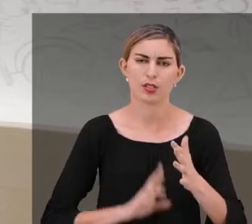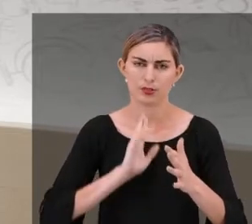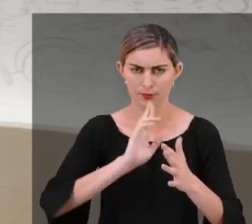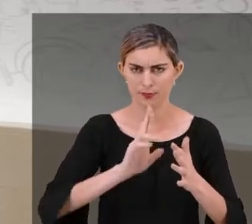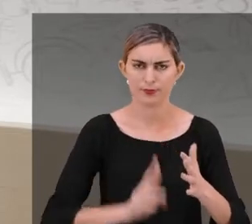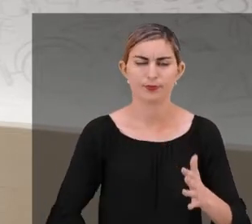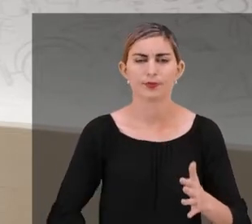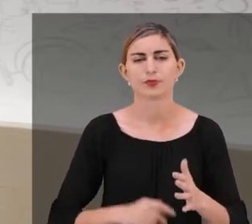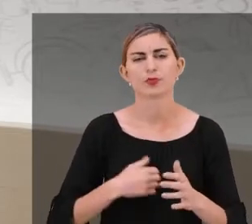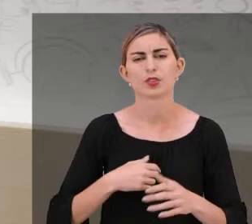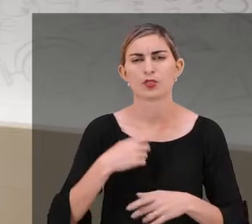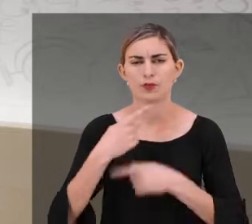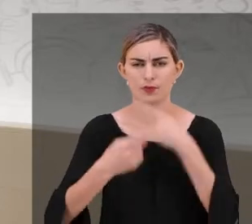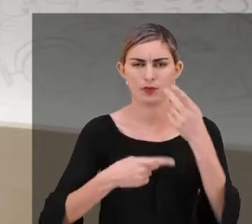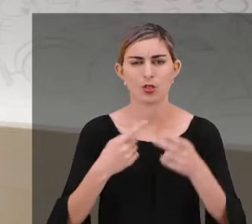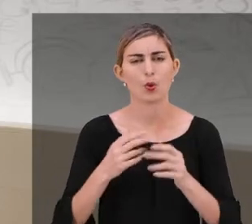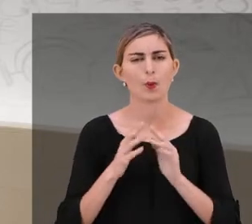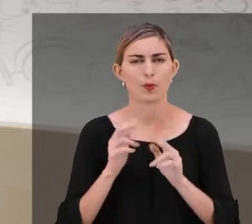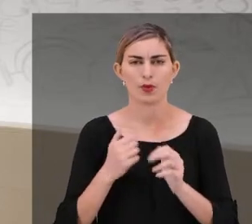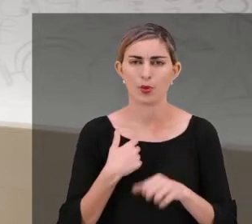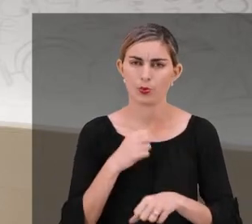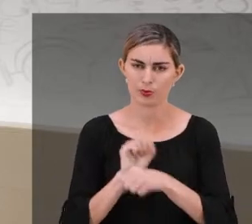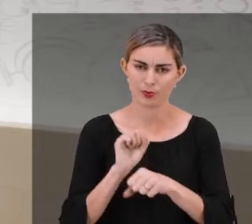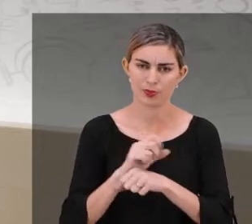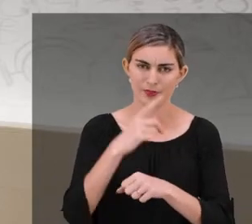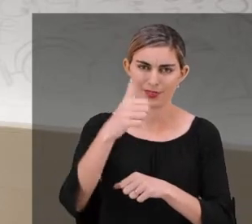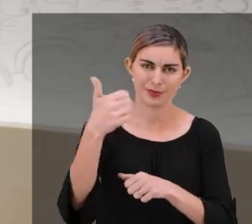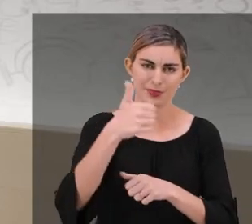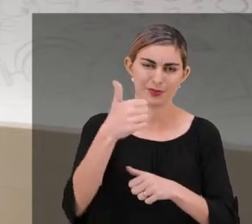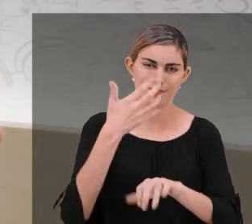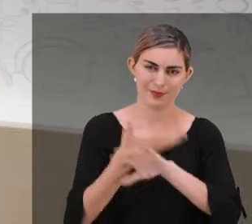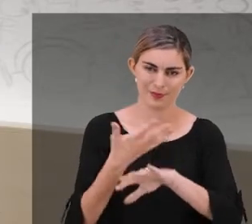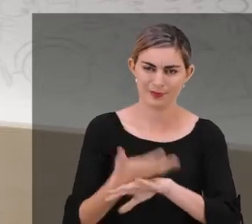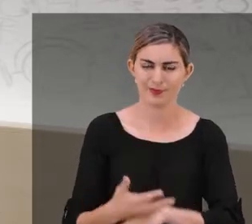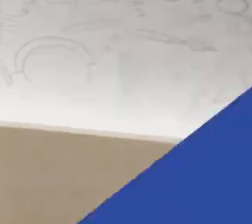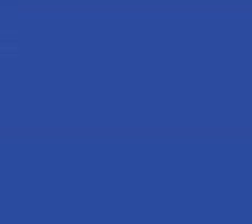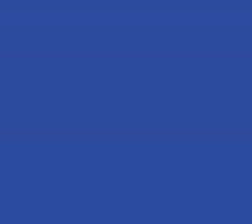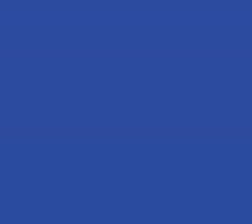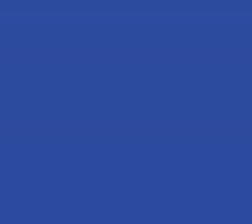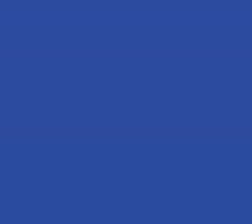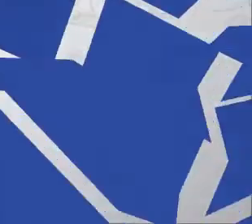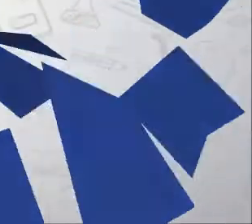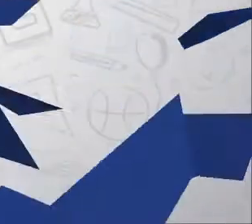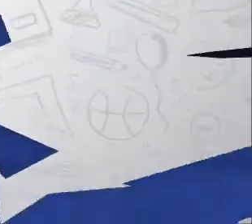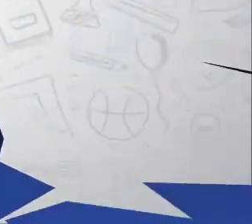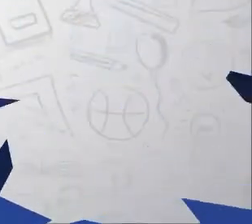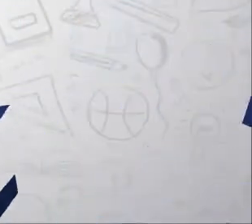atividades que eu acabei de falar. E por enquanto, então, aguardo vocês na primeira competência.